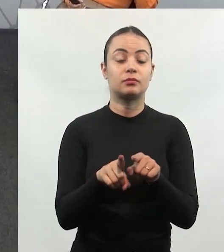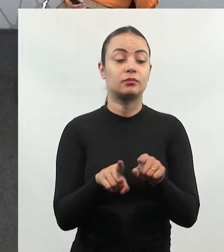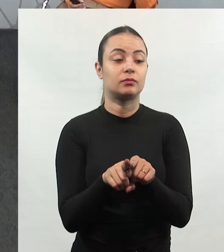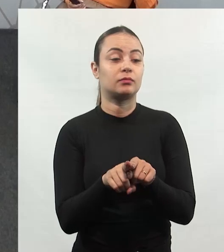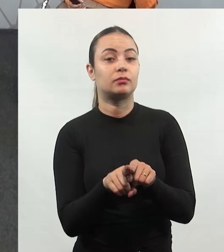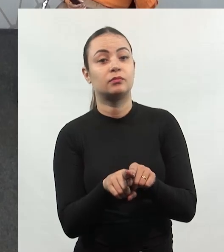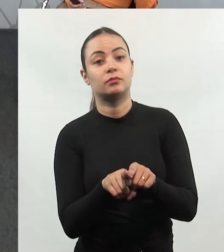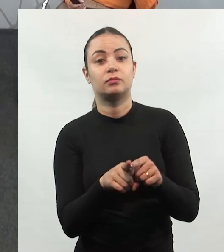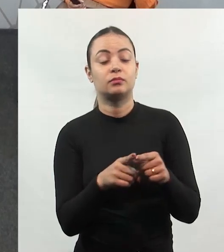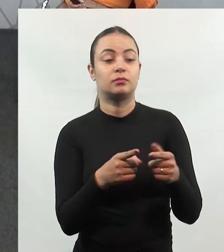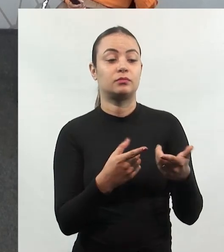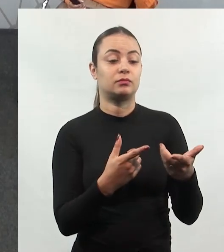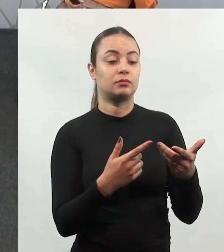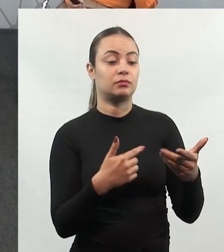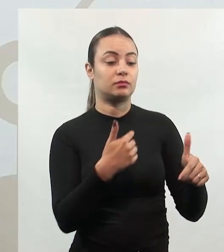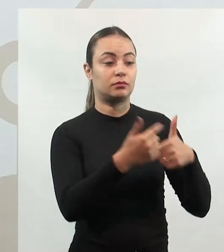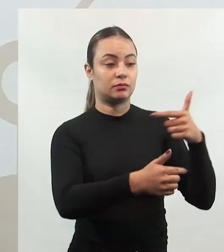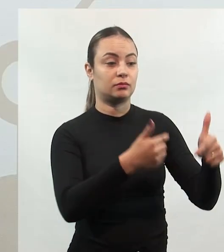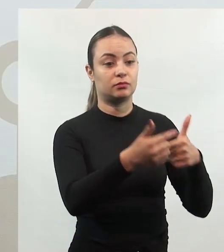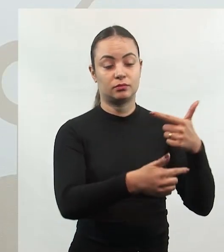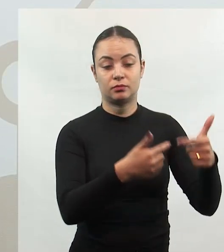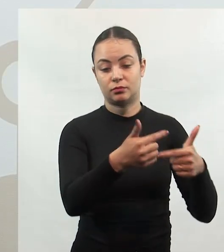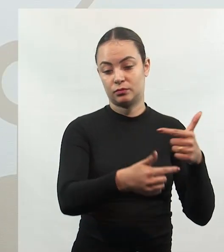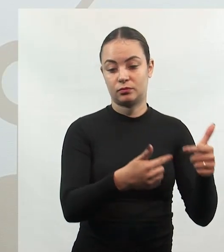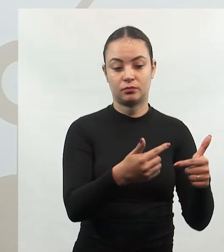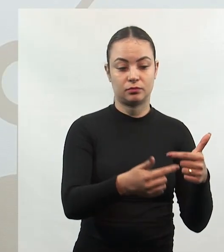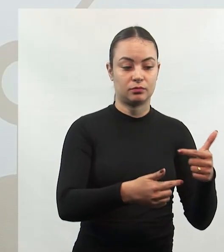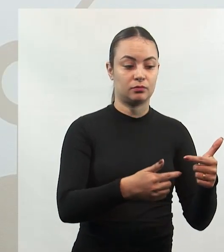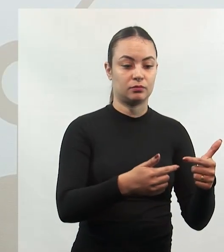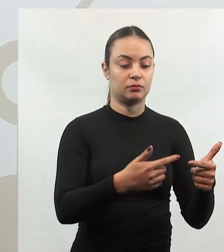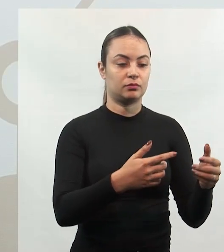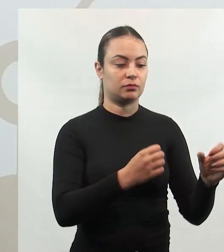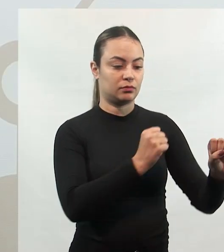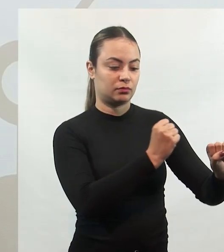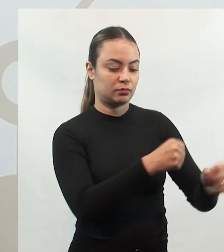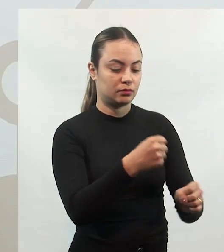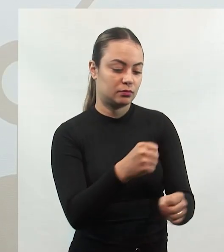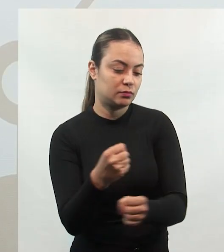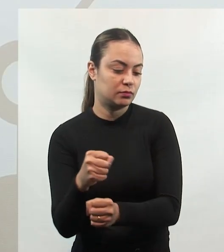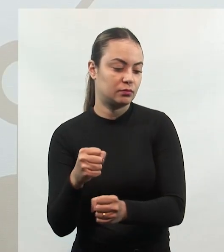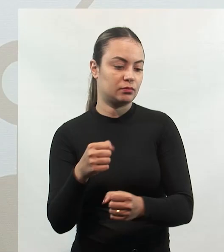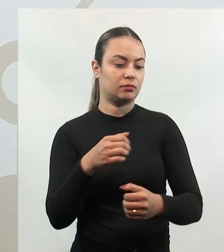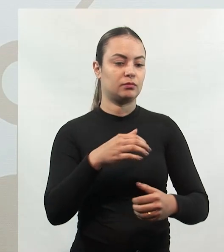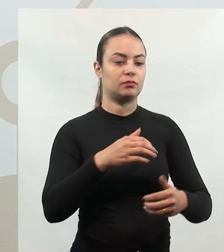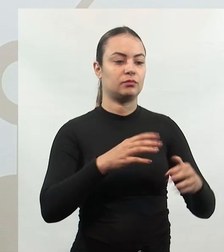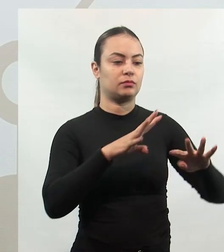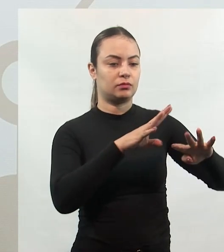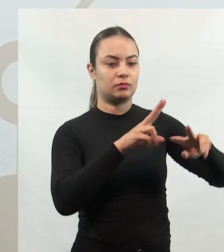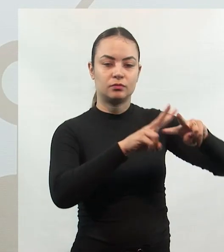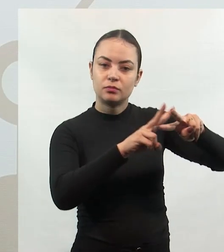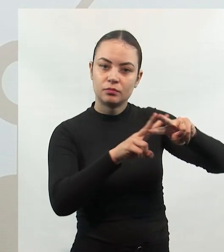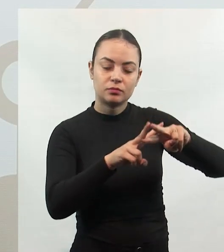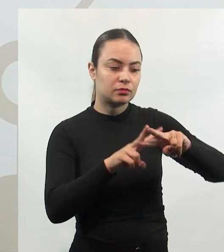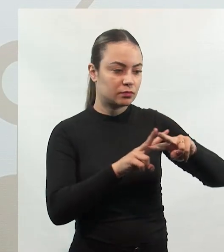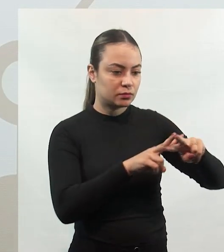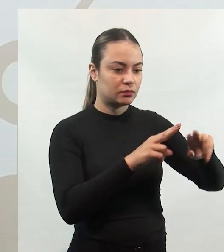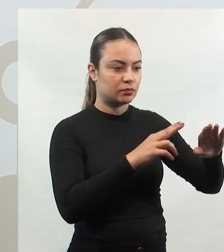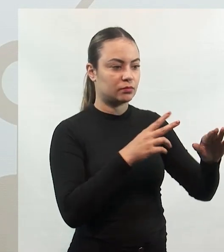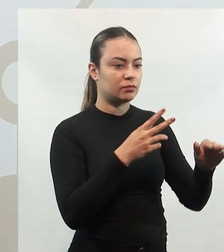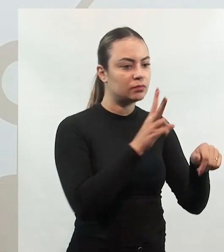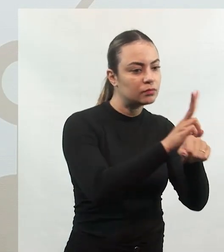minha família também. Porque a minha mãe, ela sempre trabalhou ali fazendo